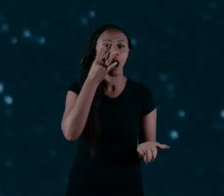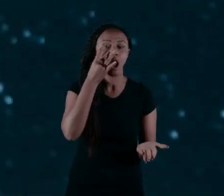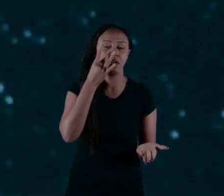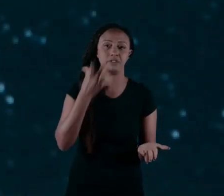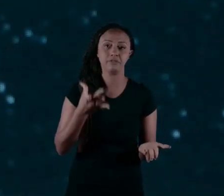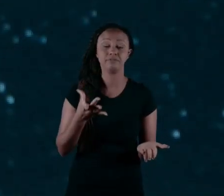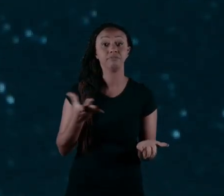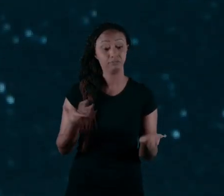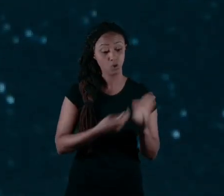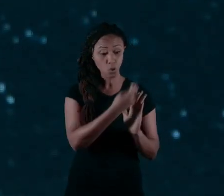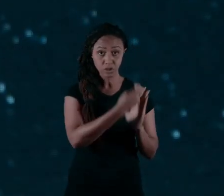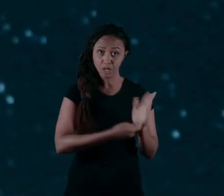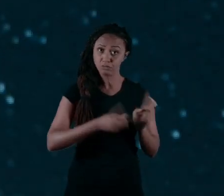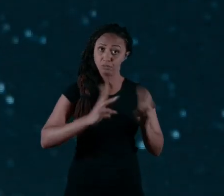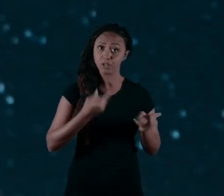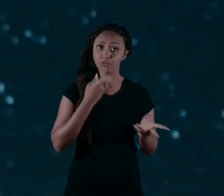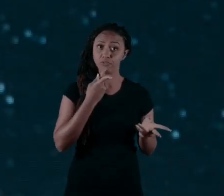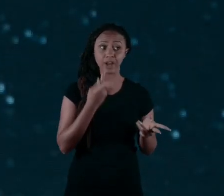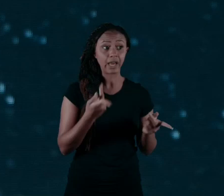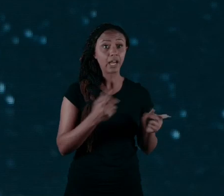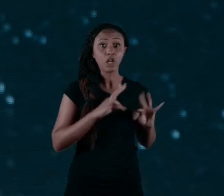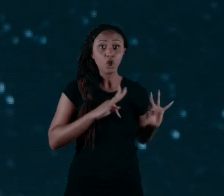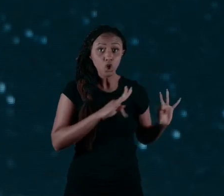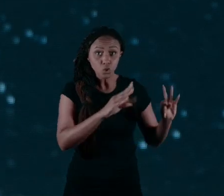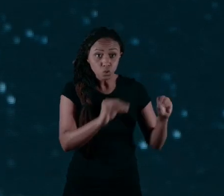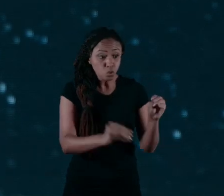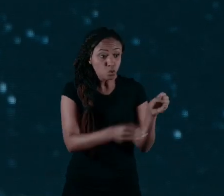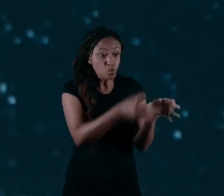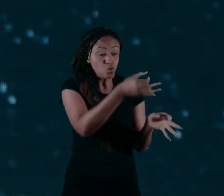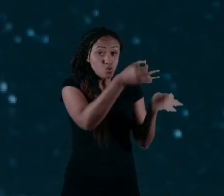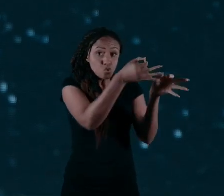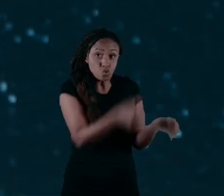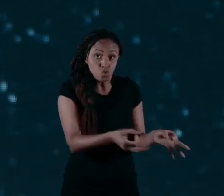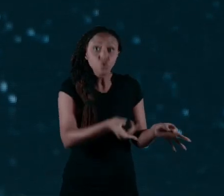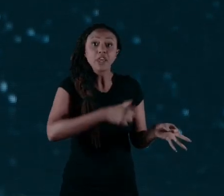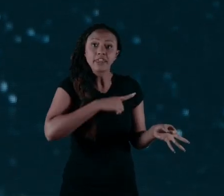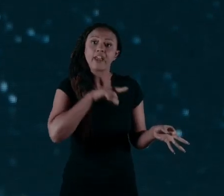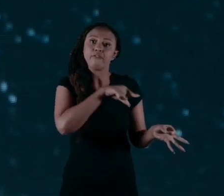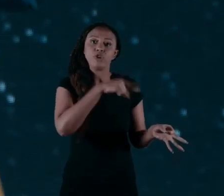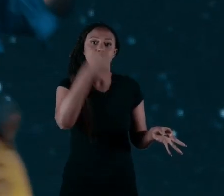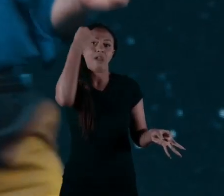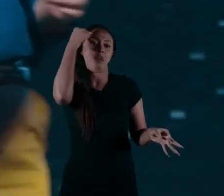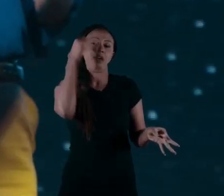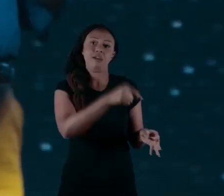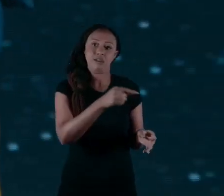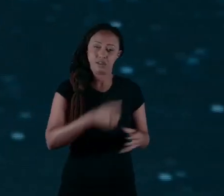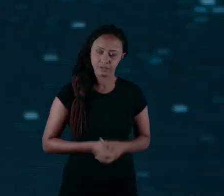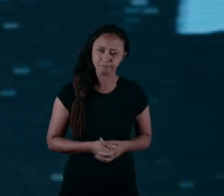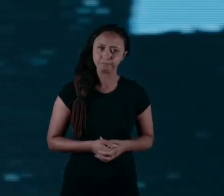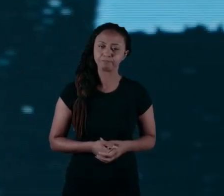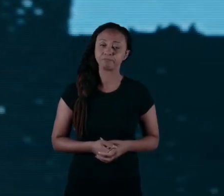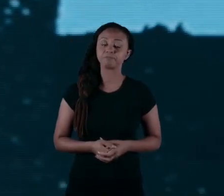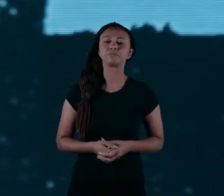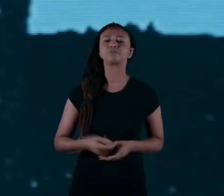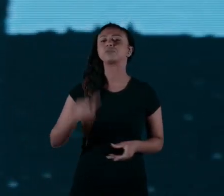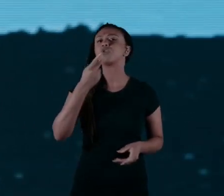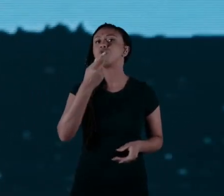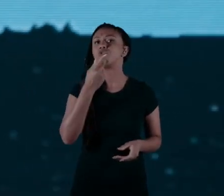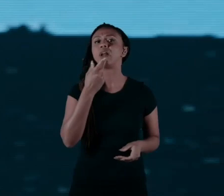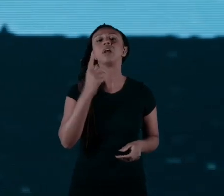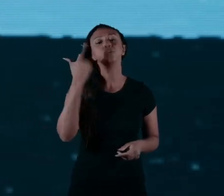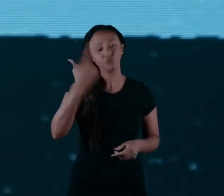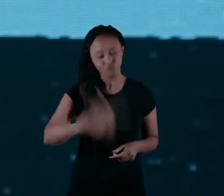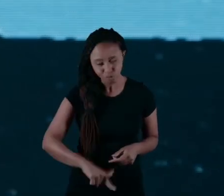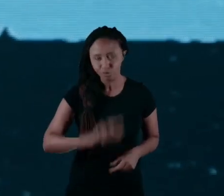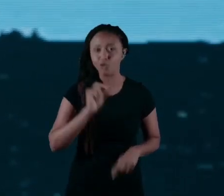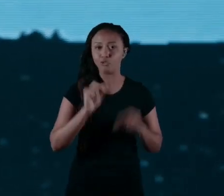tudo que é justo, ocupe a vossa mente. De novo, eu quero dizer que esse tudo que é justo